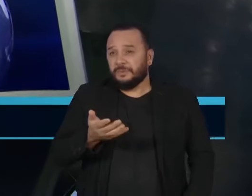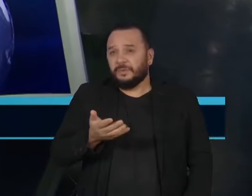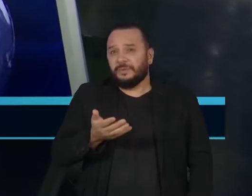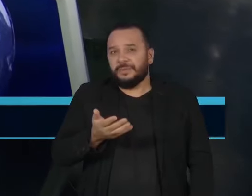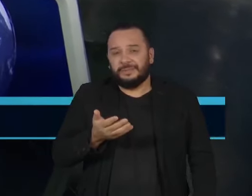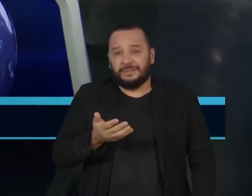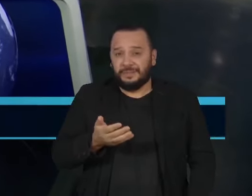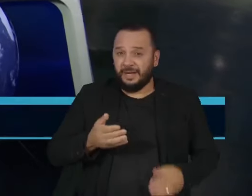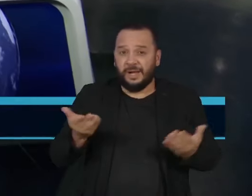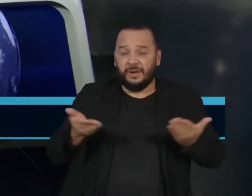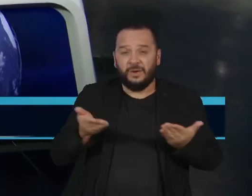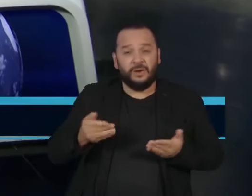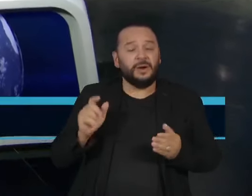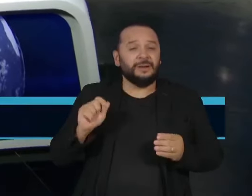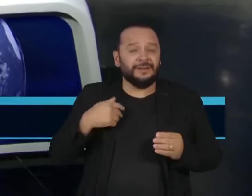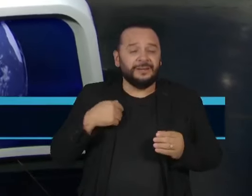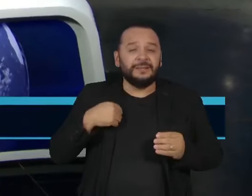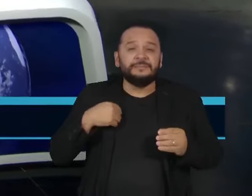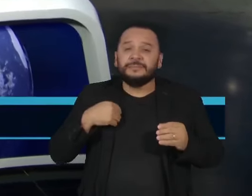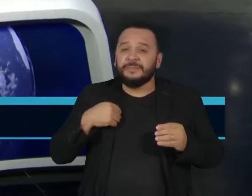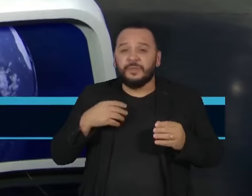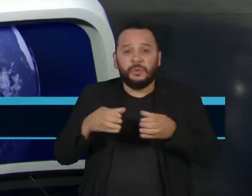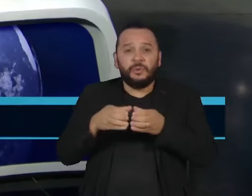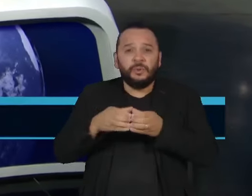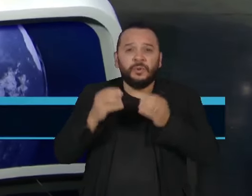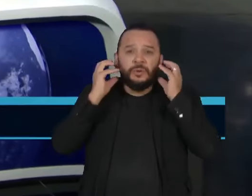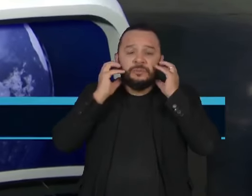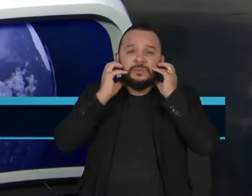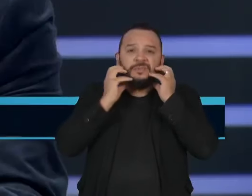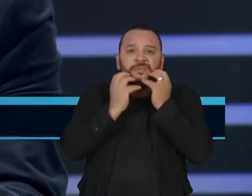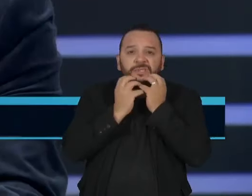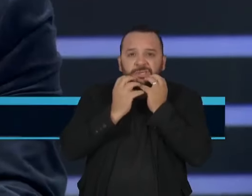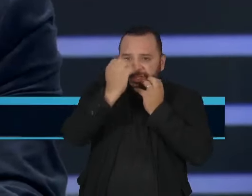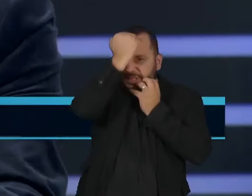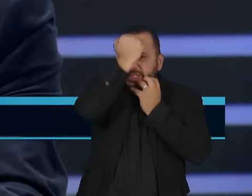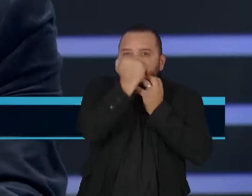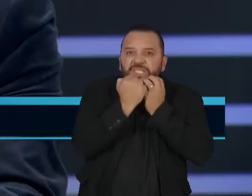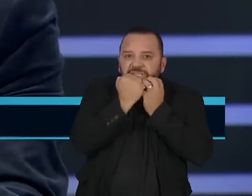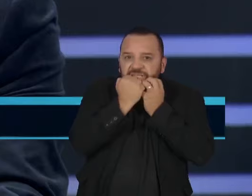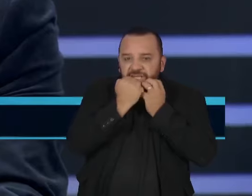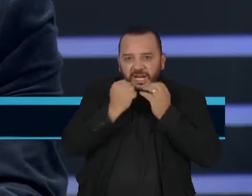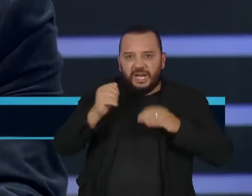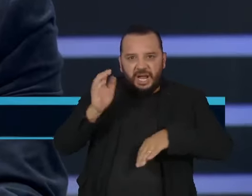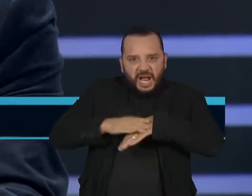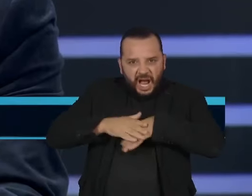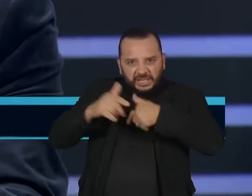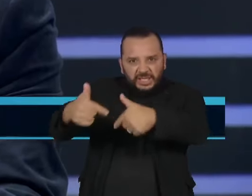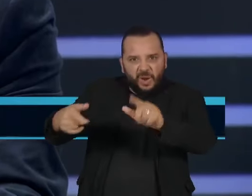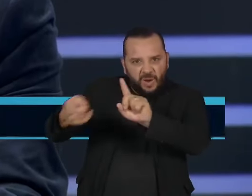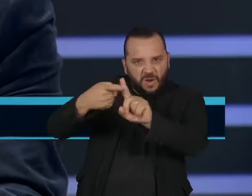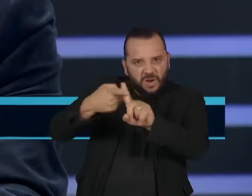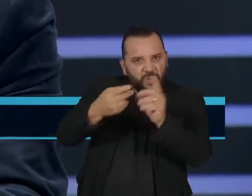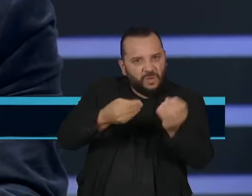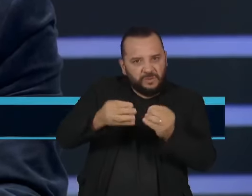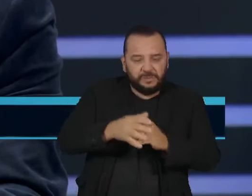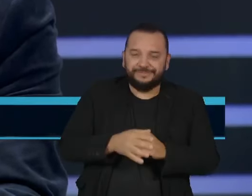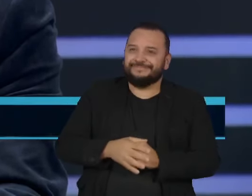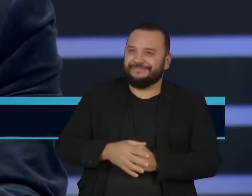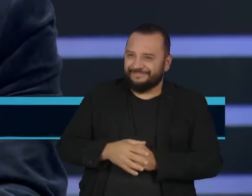reação do Hezbollah? Bom, qual poderia ser a reação? Hoje foi uma desmoralização para o